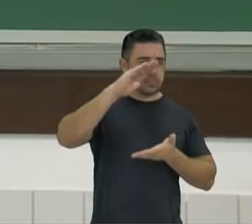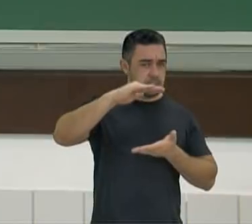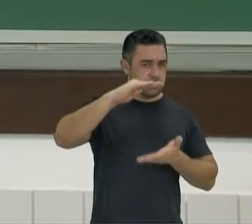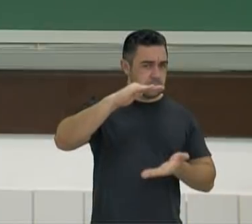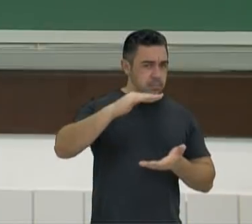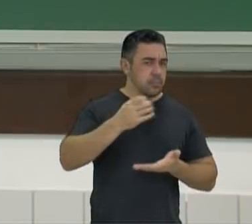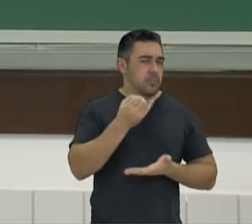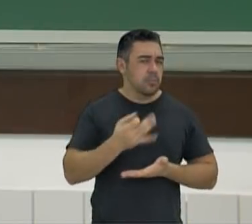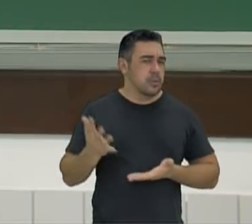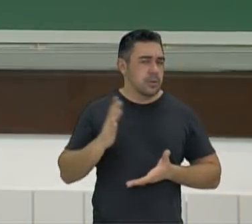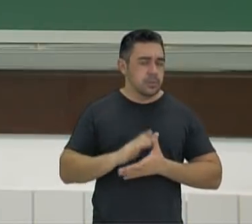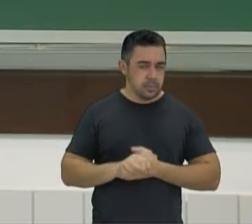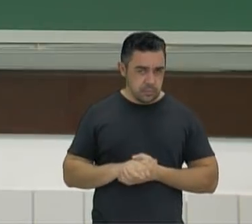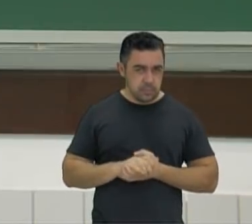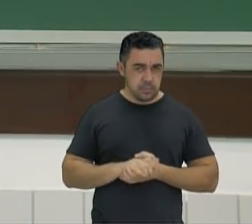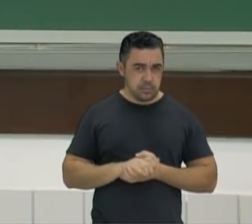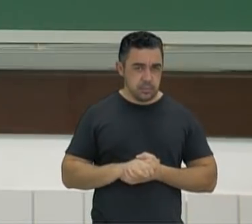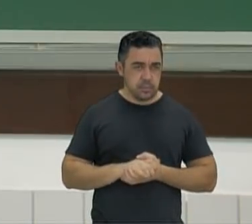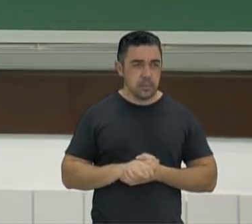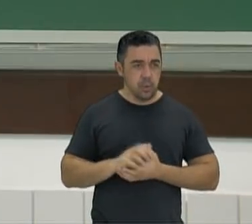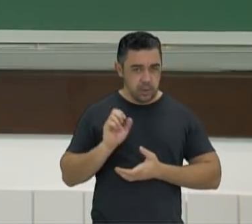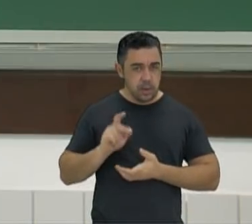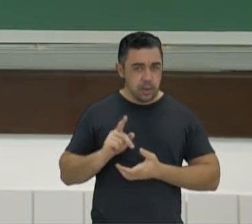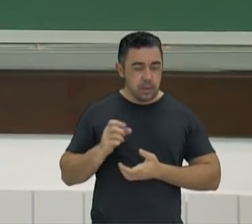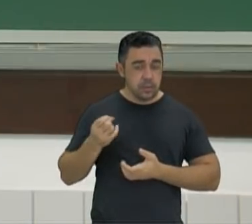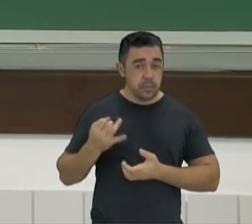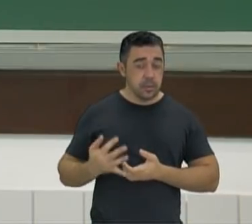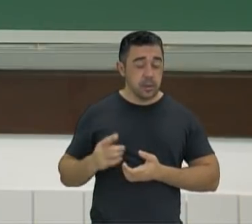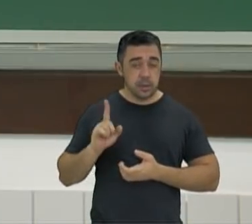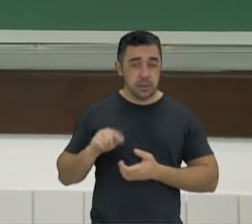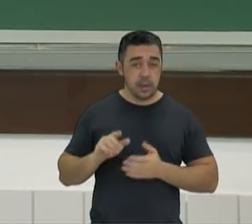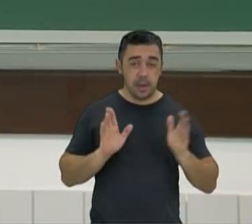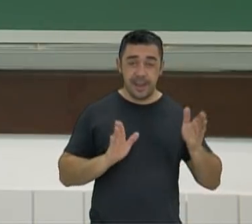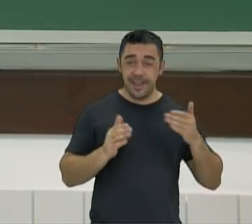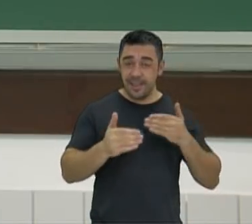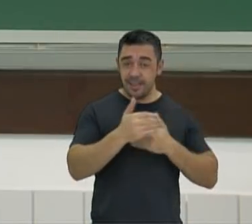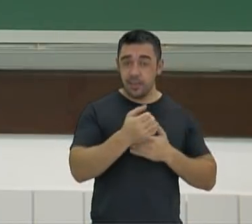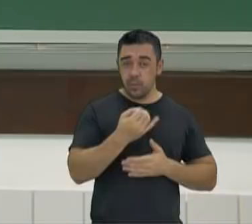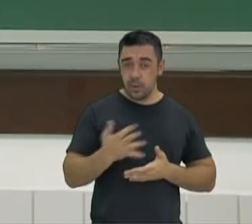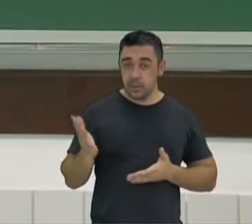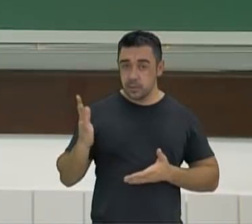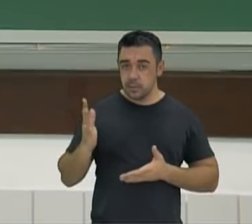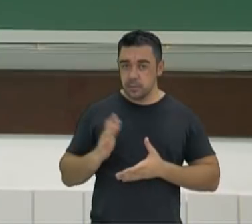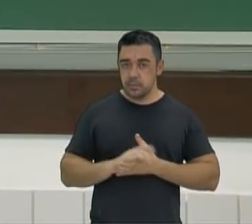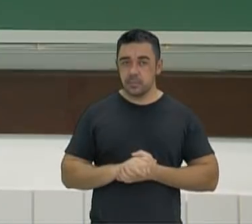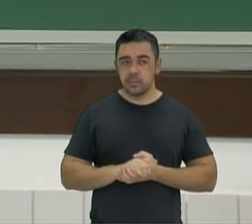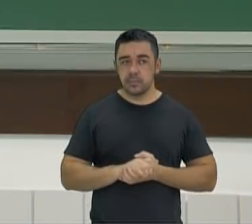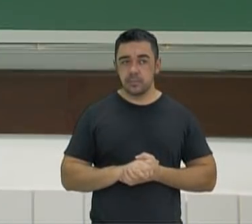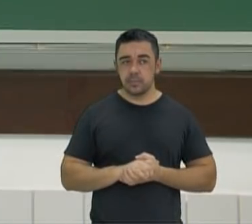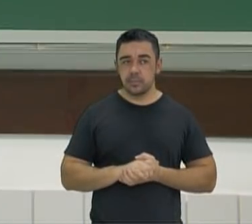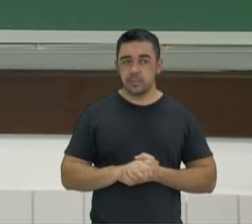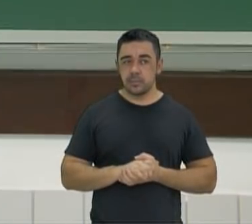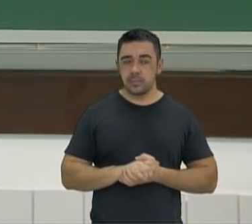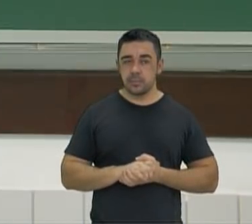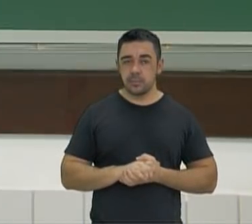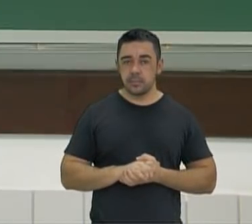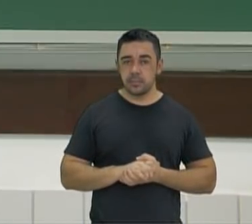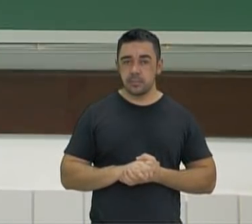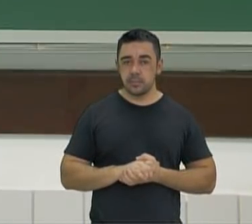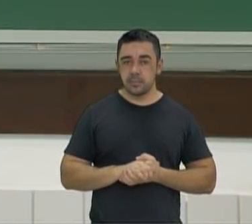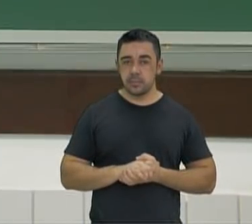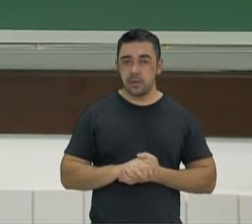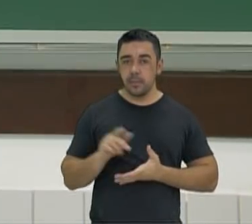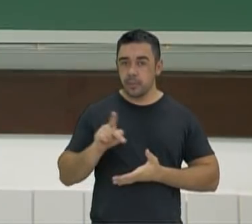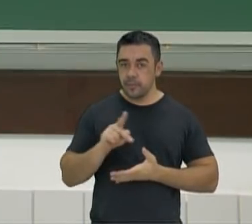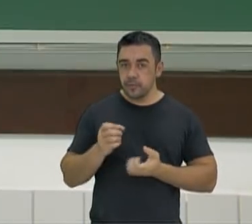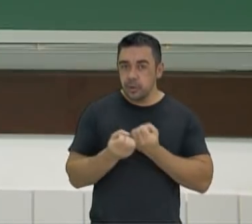base também pode ser face, ok? Porque eu não estou falando em faces laterais, beleza? Opa! A